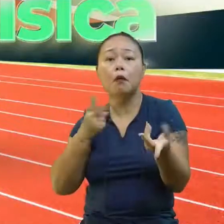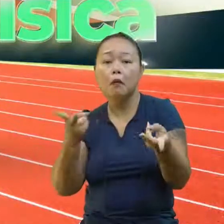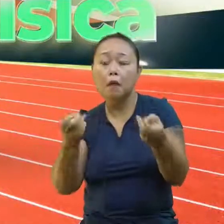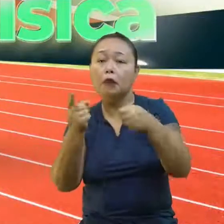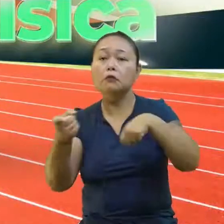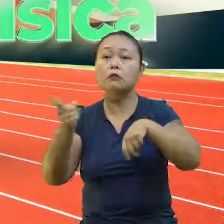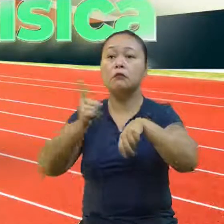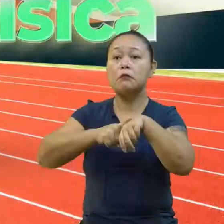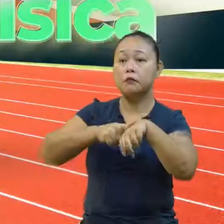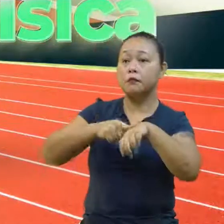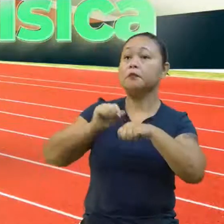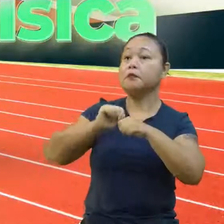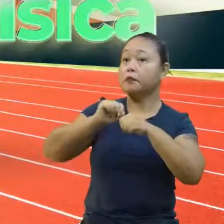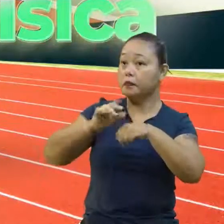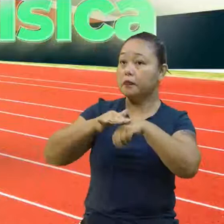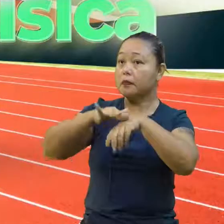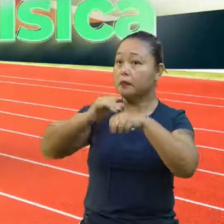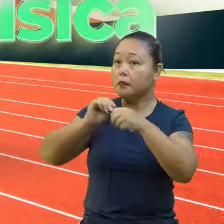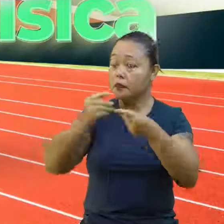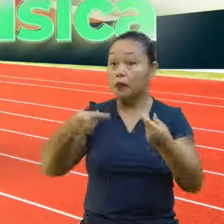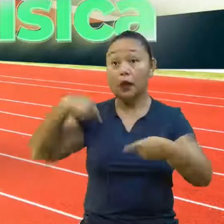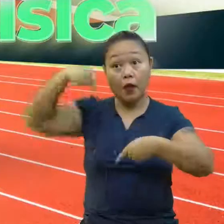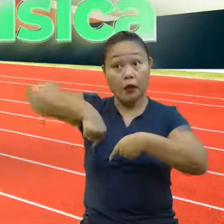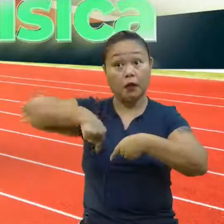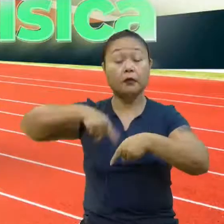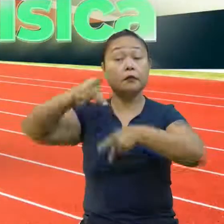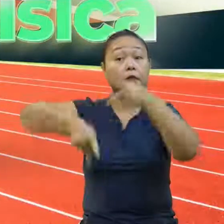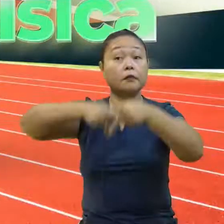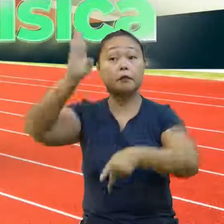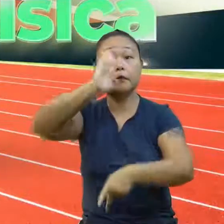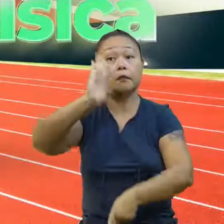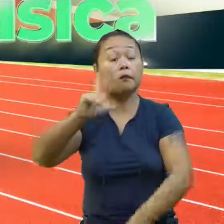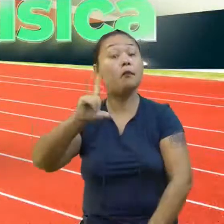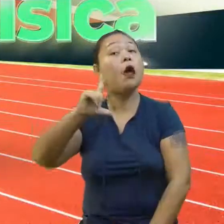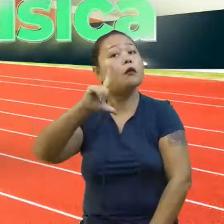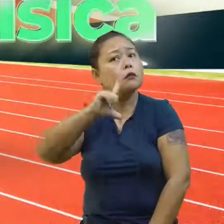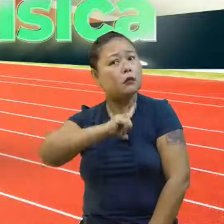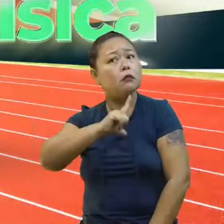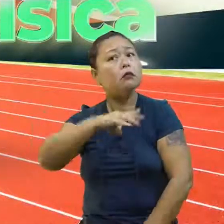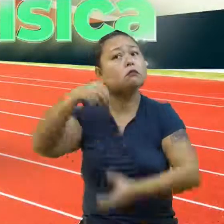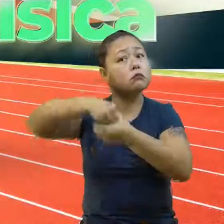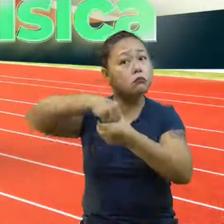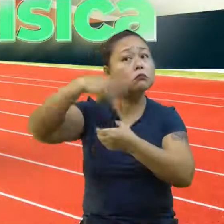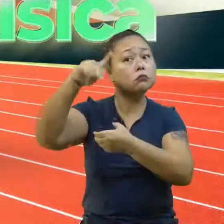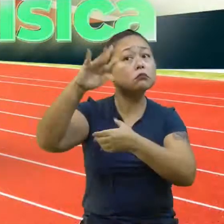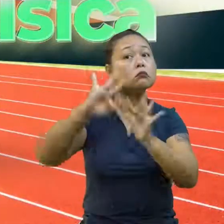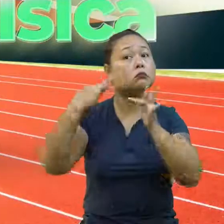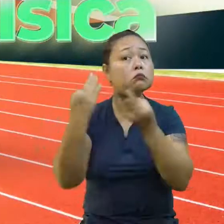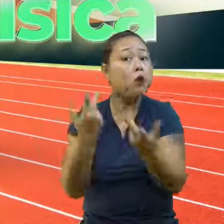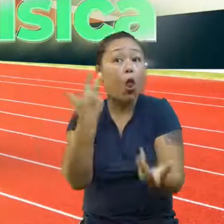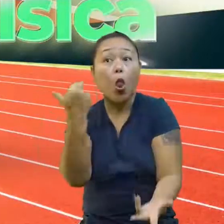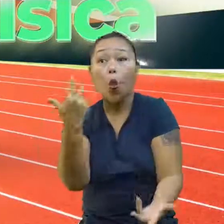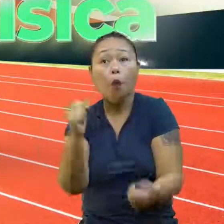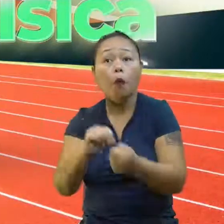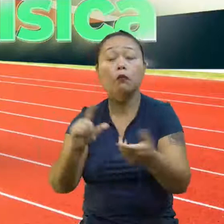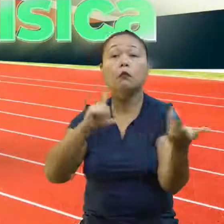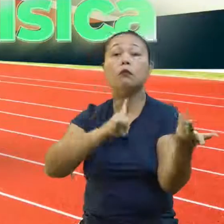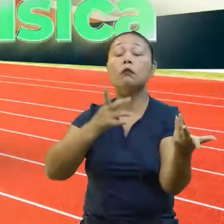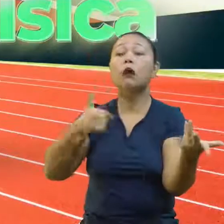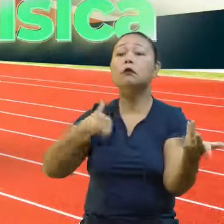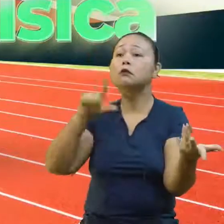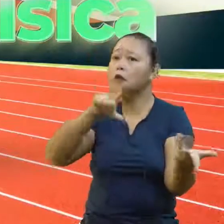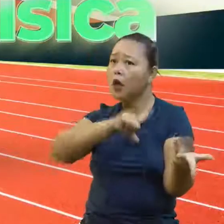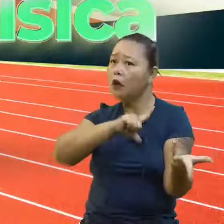na população brasileira? E também é muito comum você ter um caso ou outro na sua família. Por exemplo, você deve ter alguém